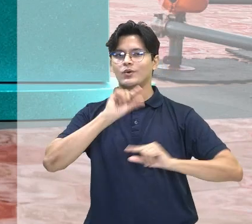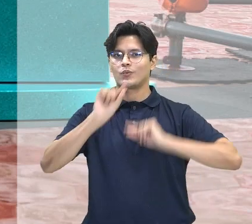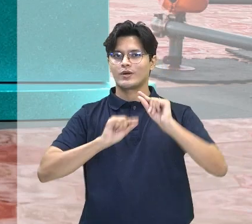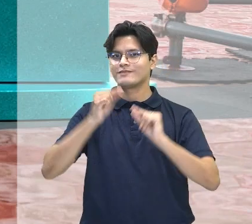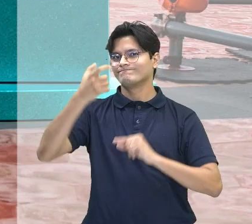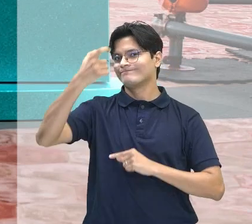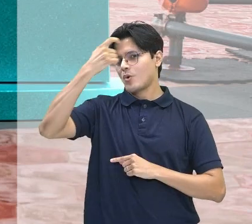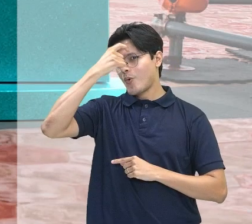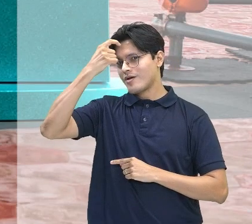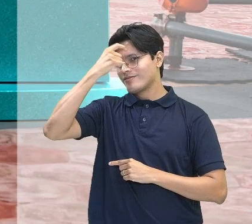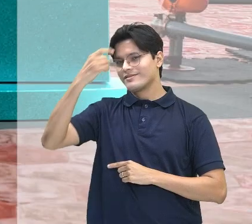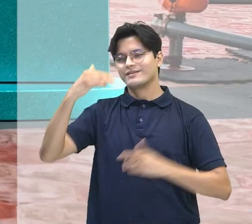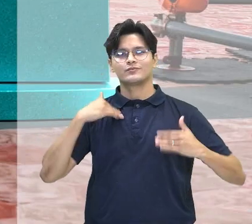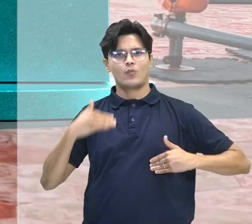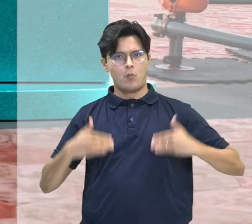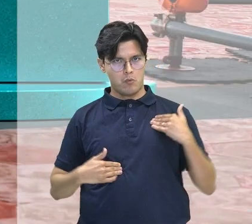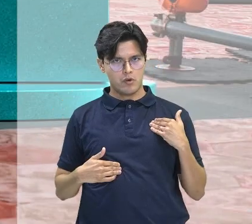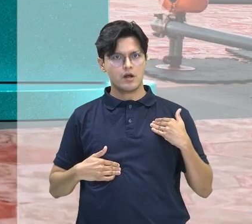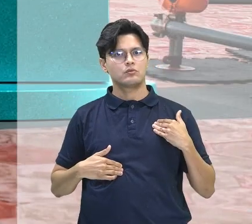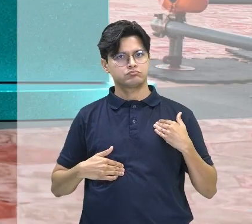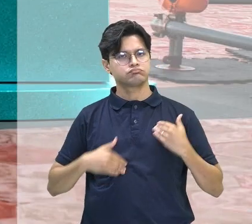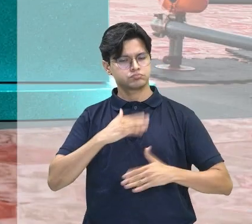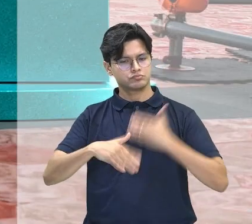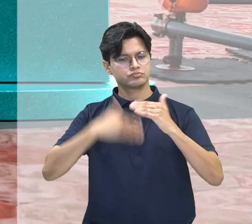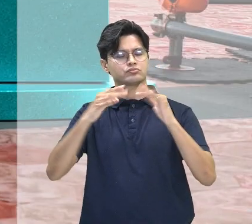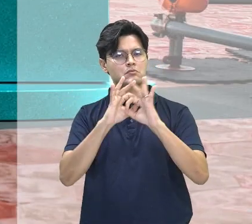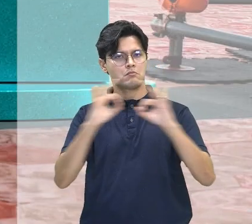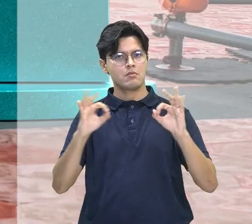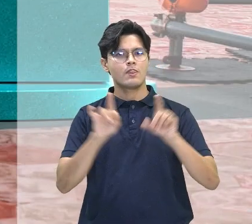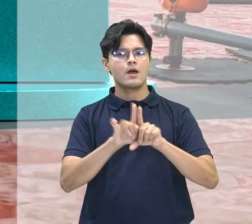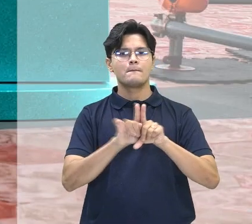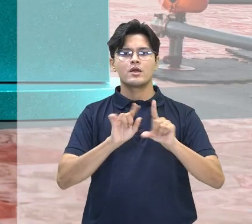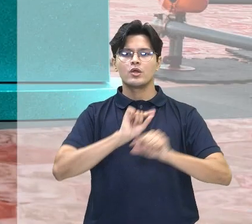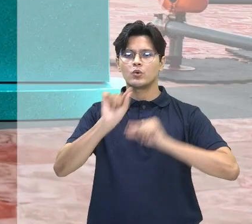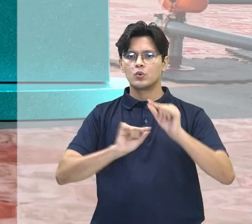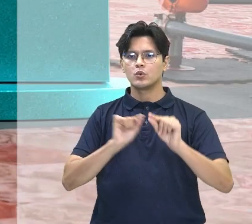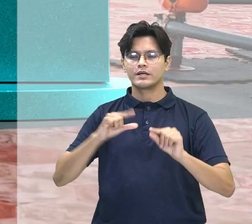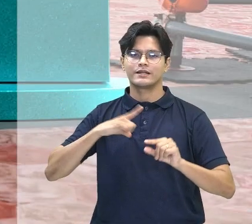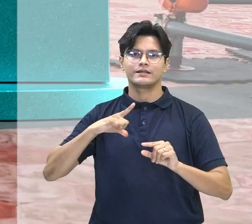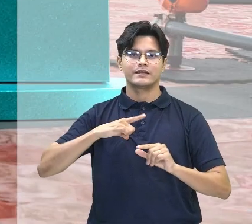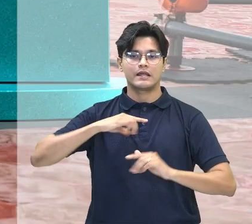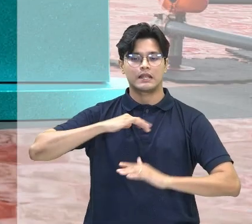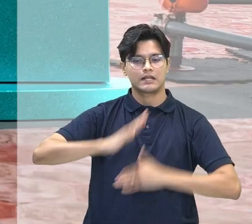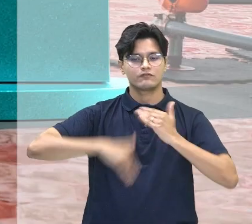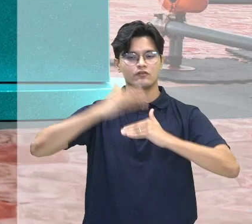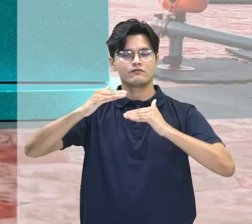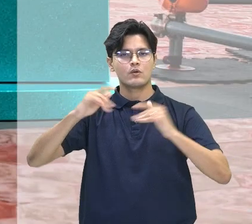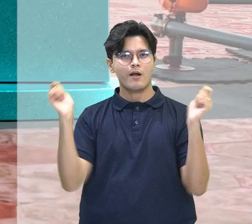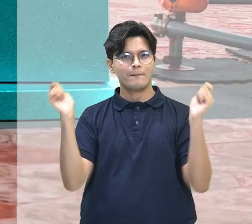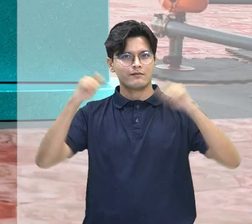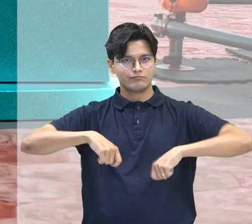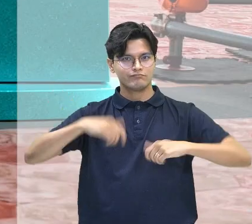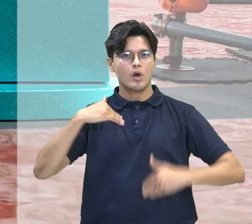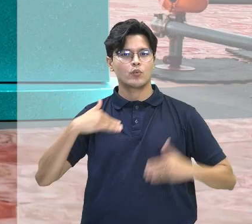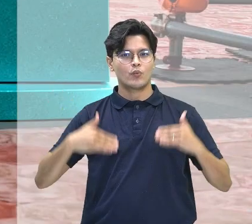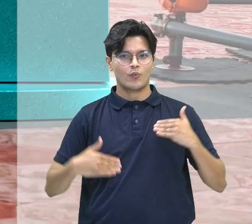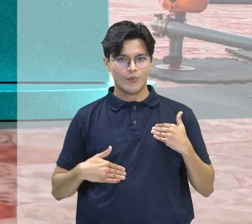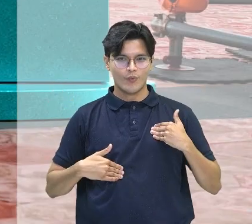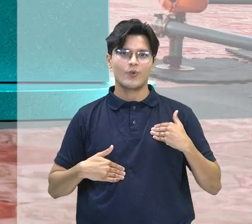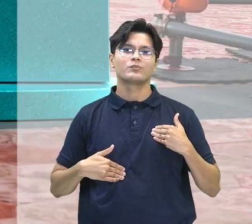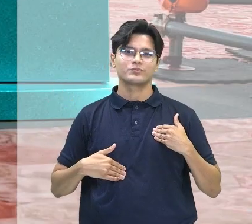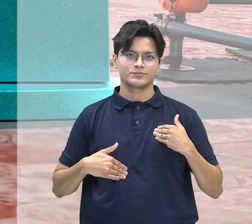consciência corporal muito grande e ter desenvolvido ali também as suas capacidades físicas que são requeridas dentro